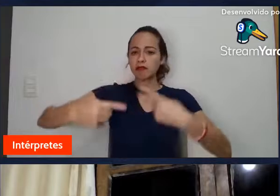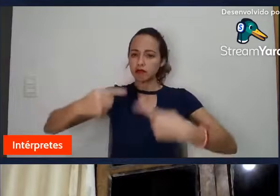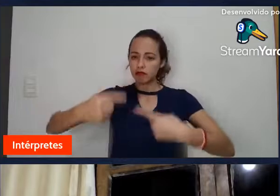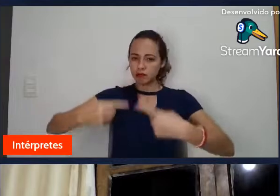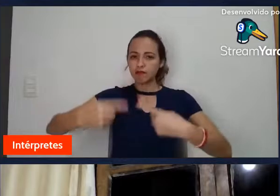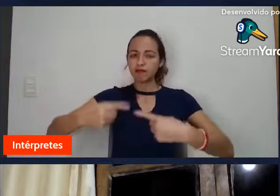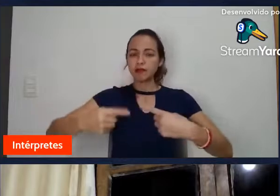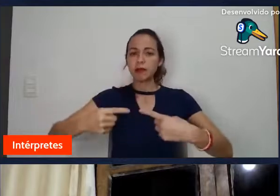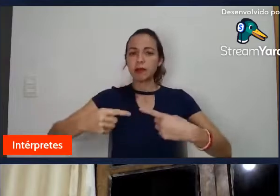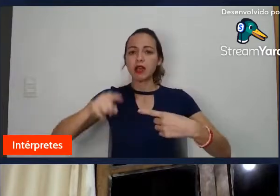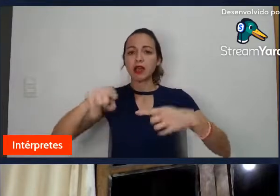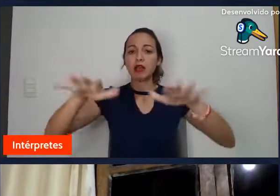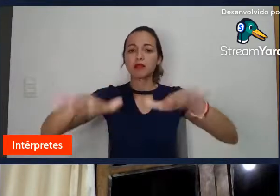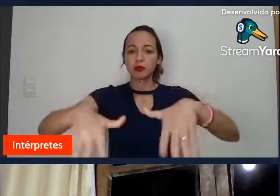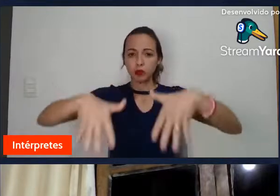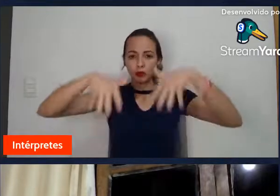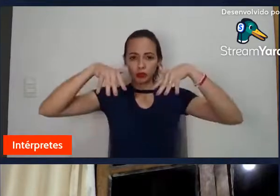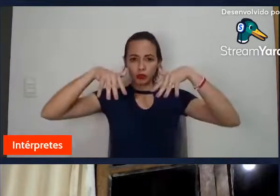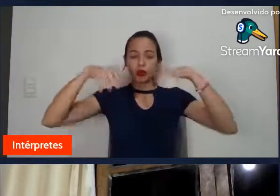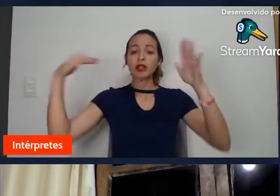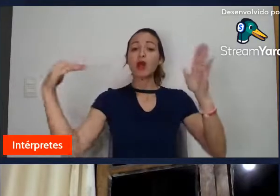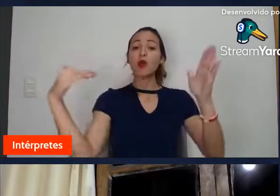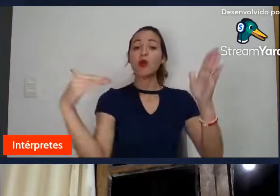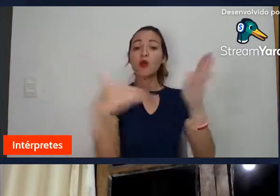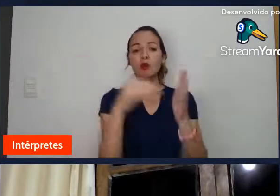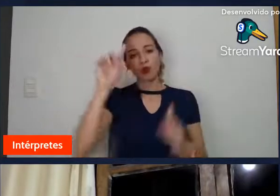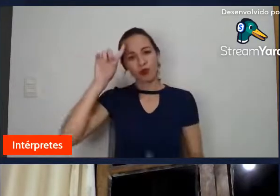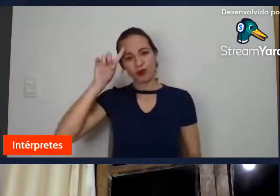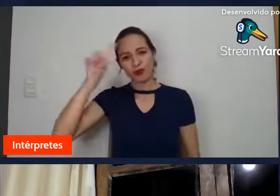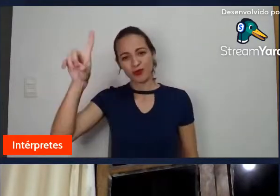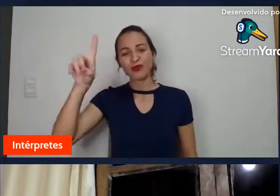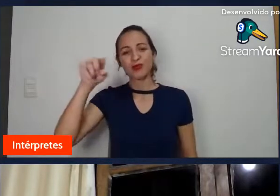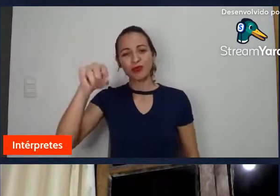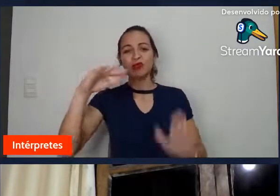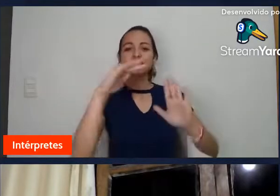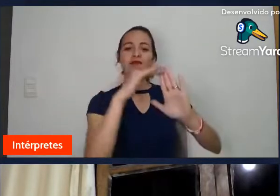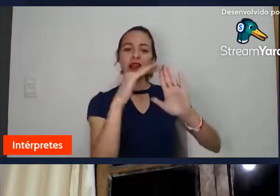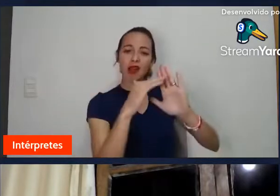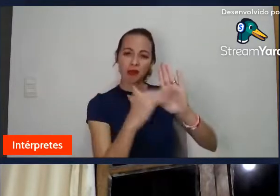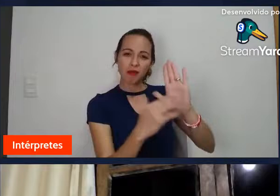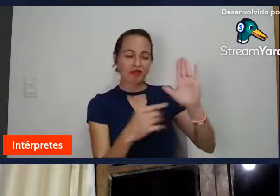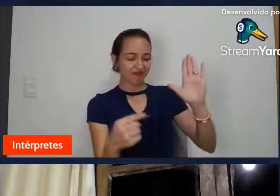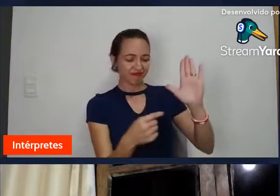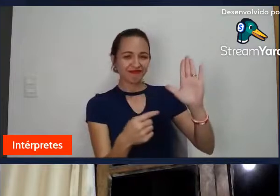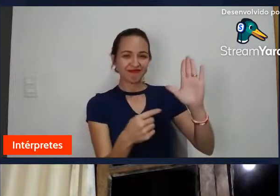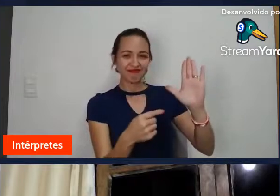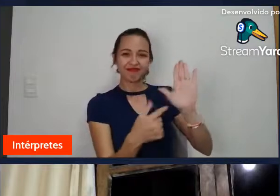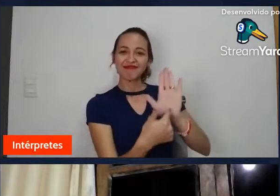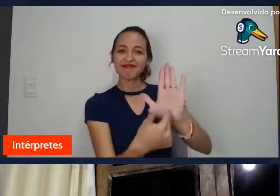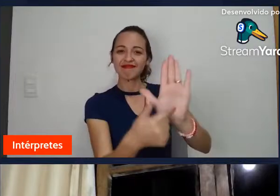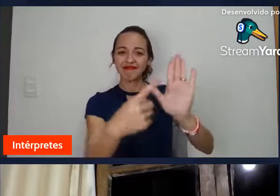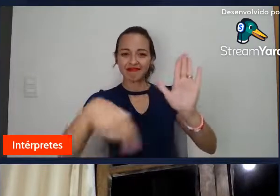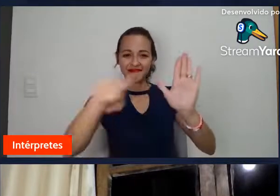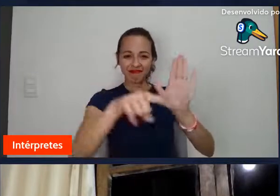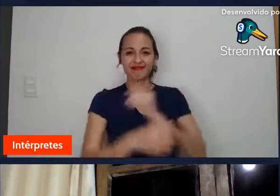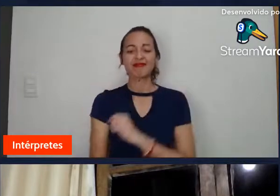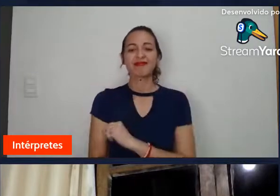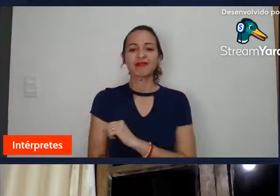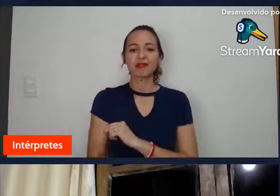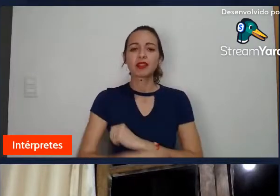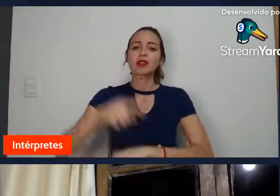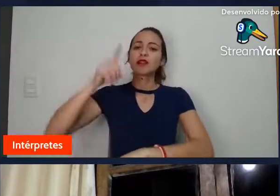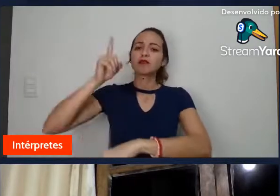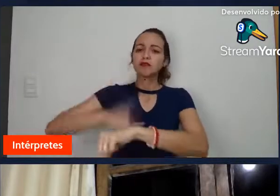né, na plenária no último dia de conferência, conforme a programação. Esse momento